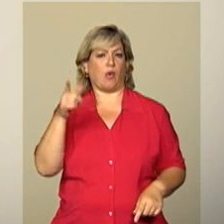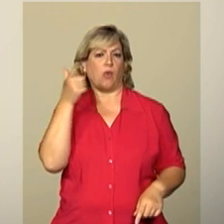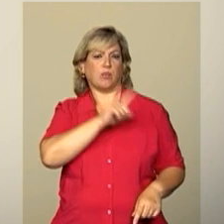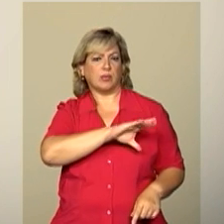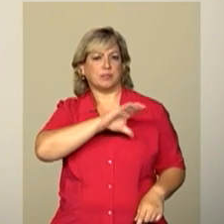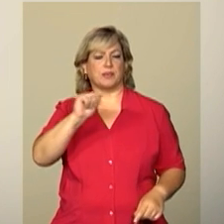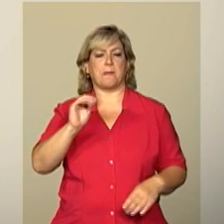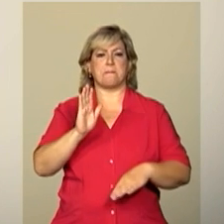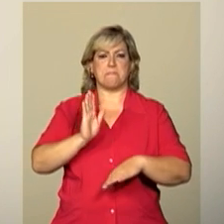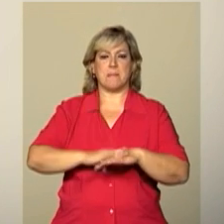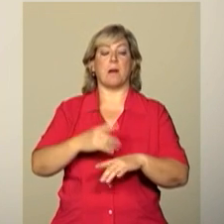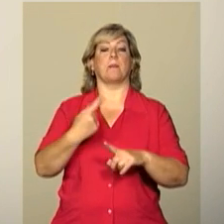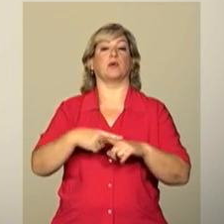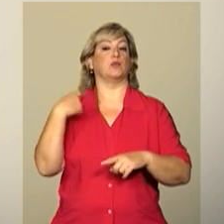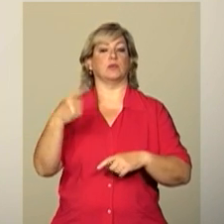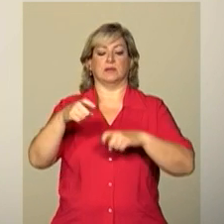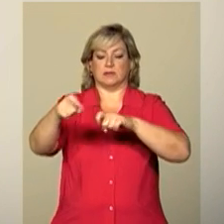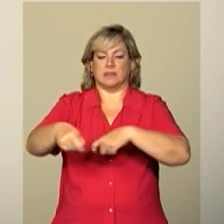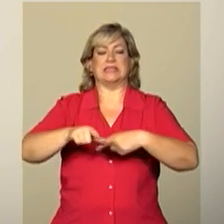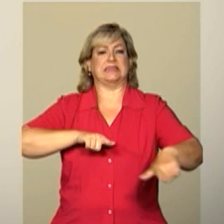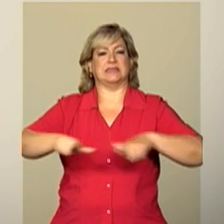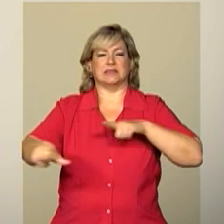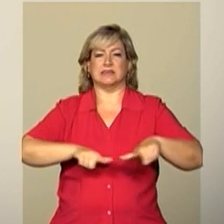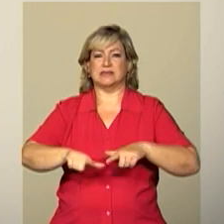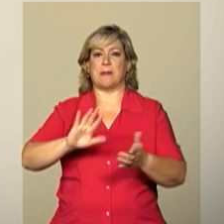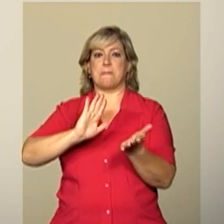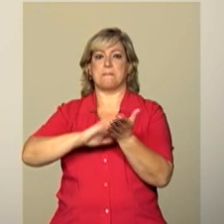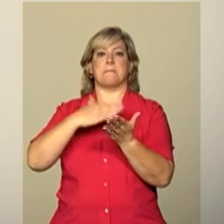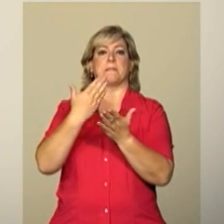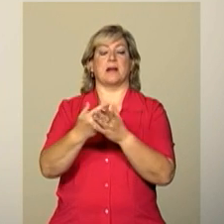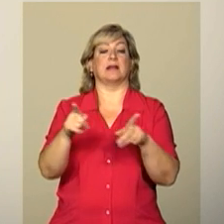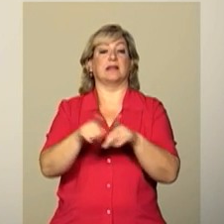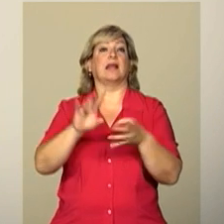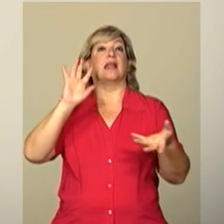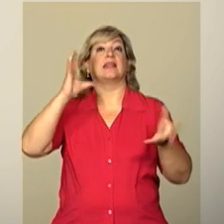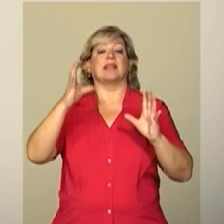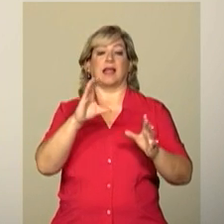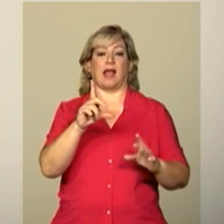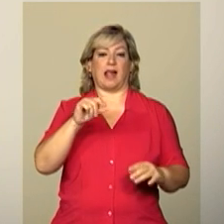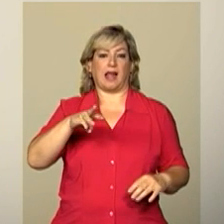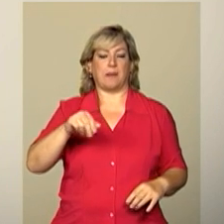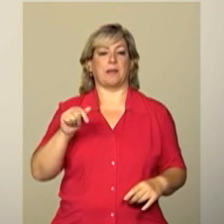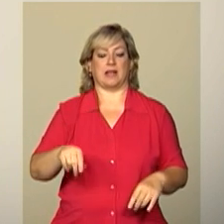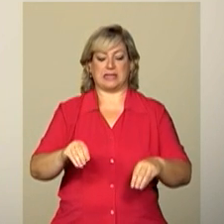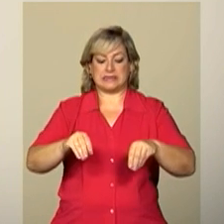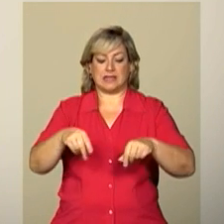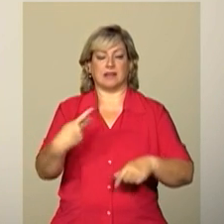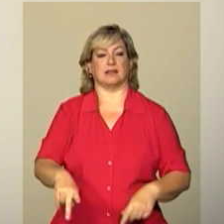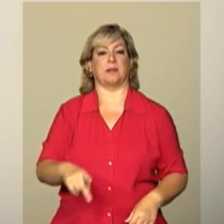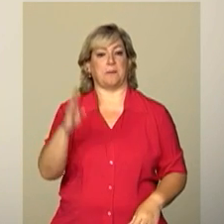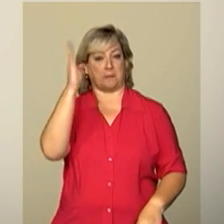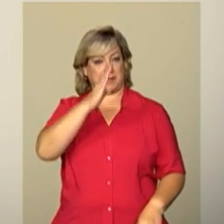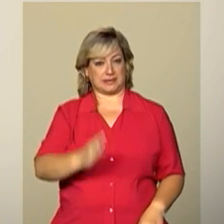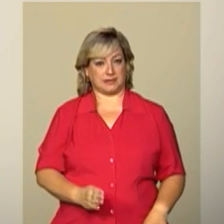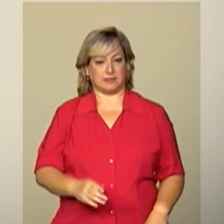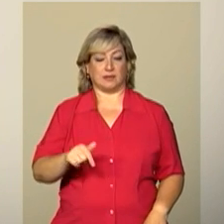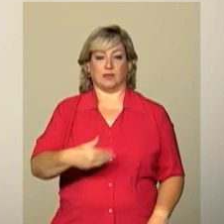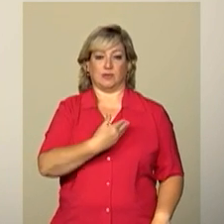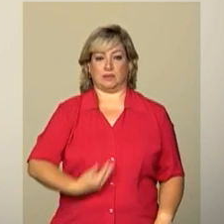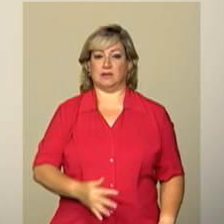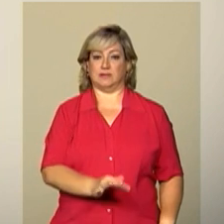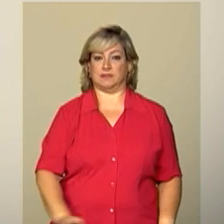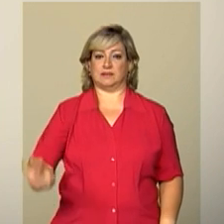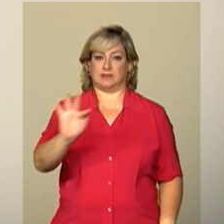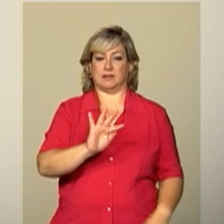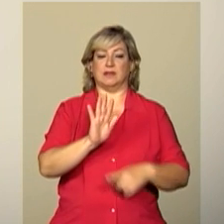Dedicação dos nossos agricultores e do clima e do solo que nós temos aqui no Brasil o governo federal deu apoio à